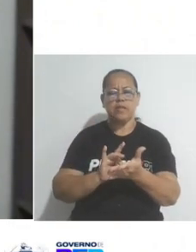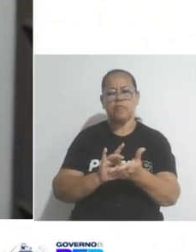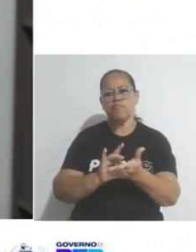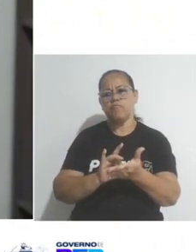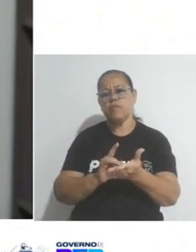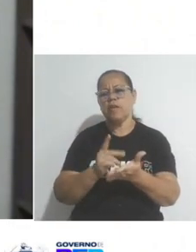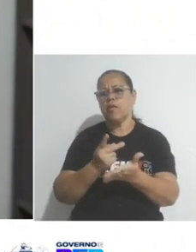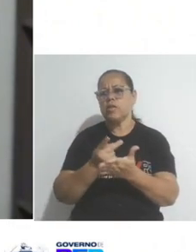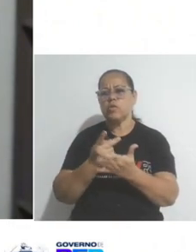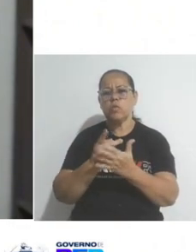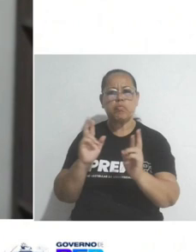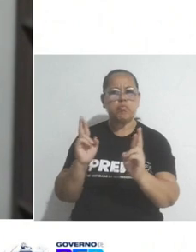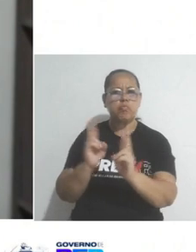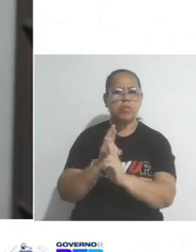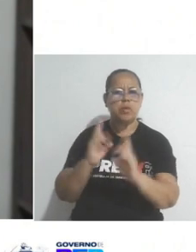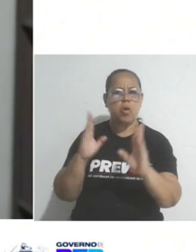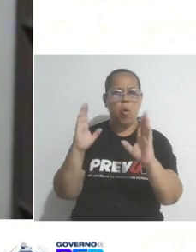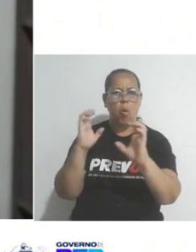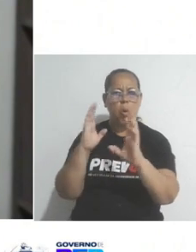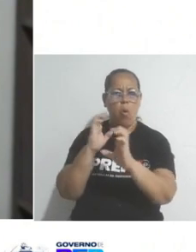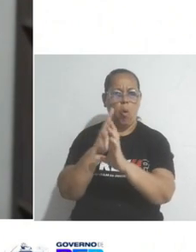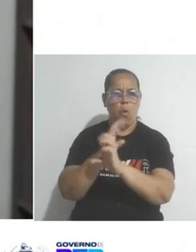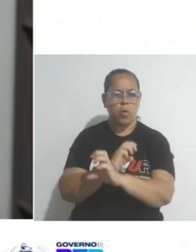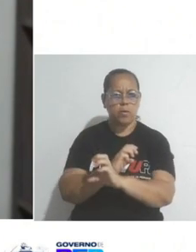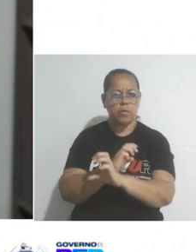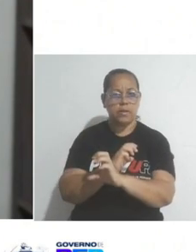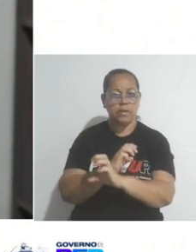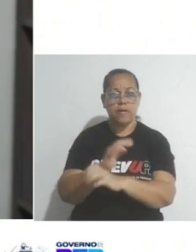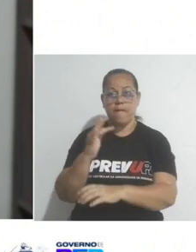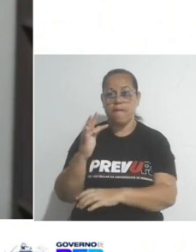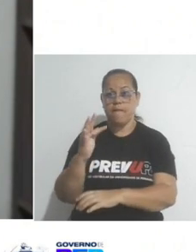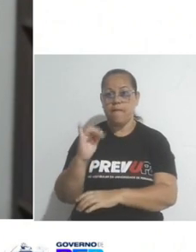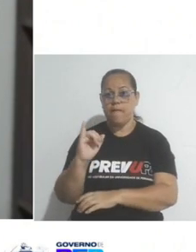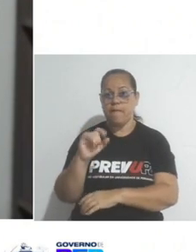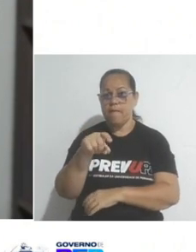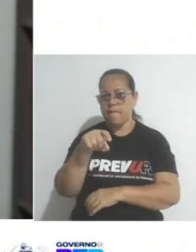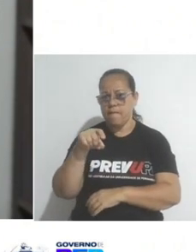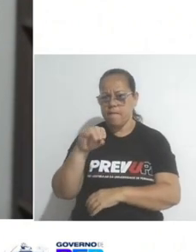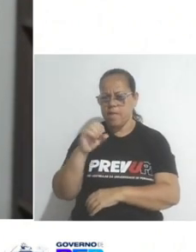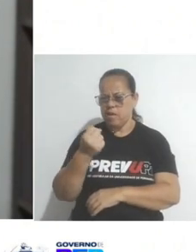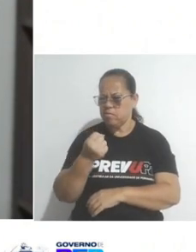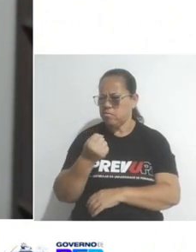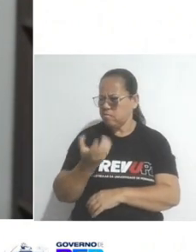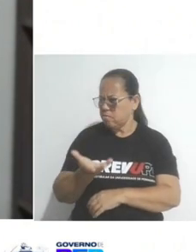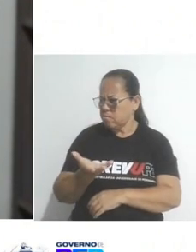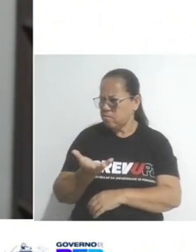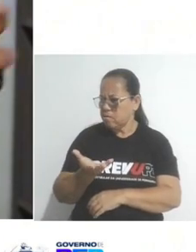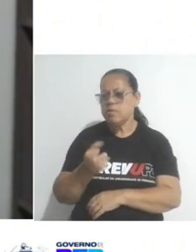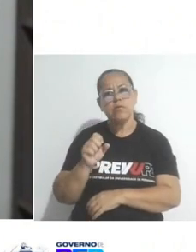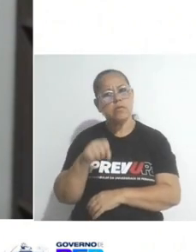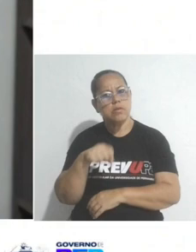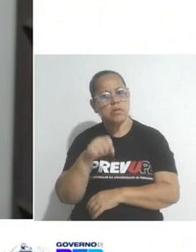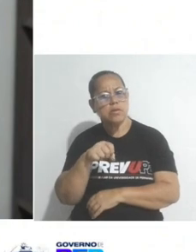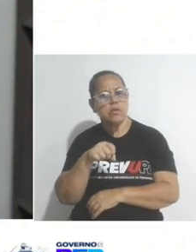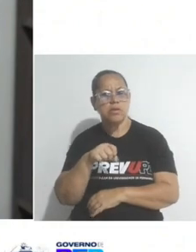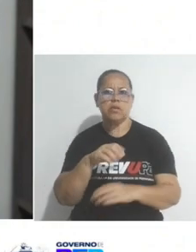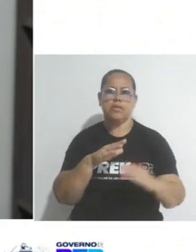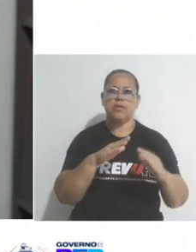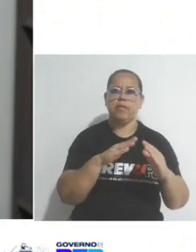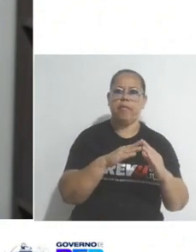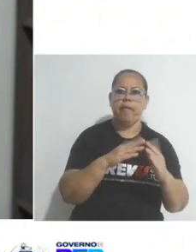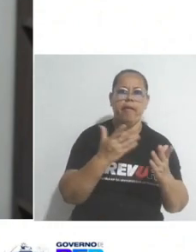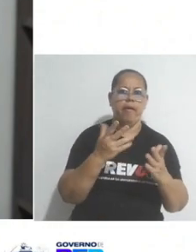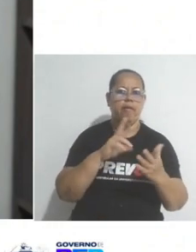relações complexas entre os fixos fixos professor sim as construções físicas